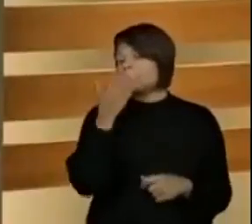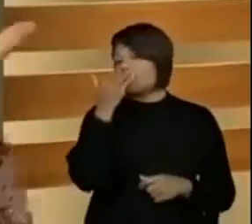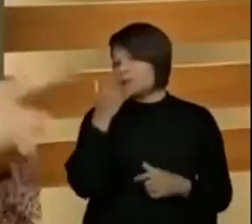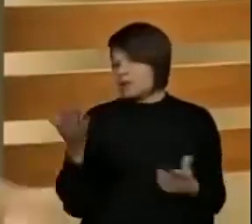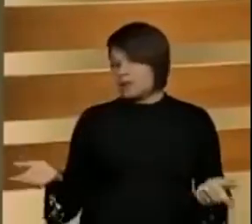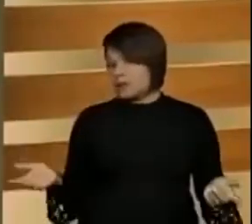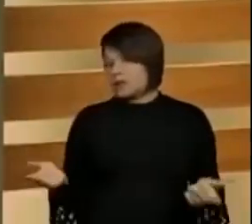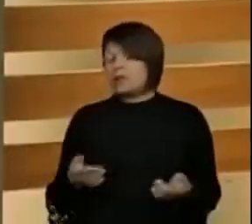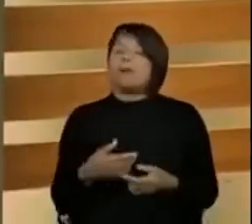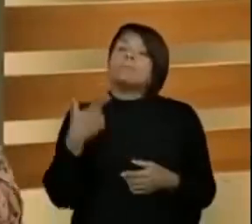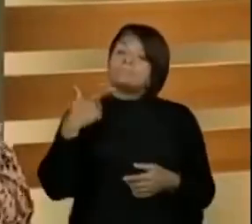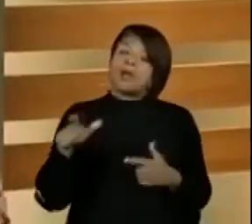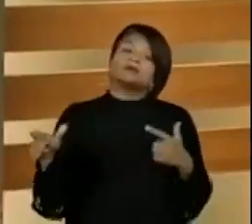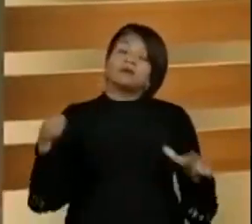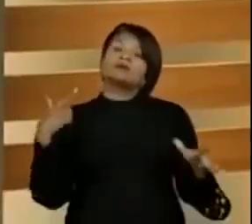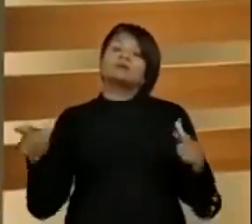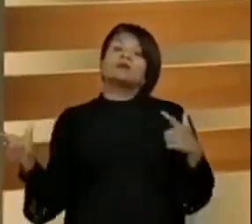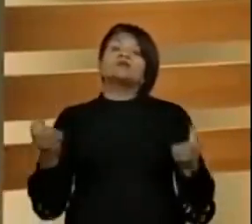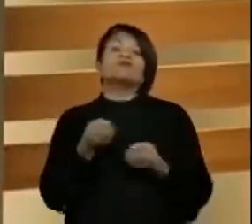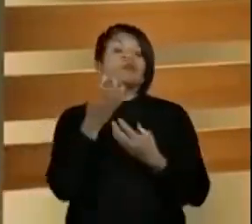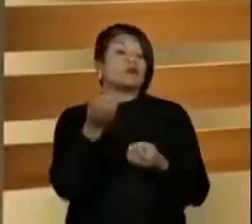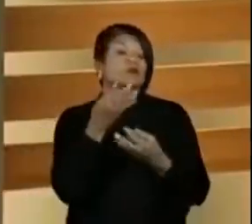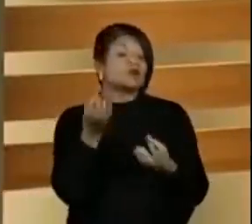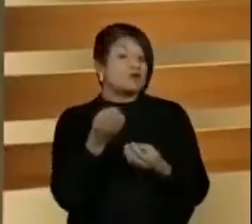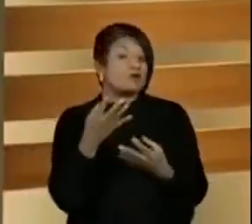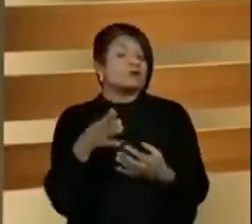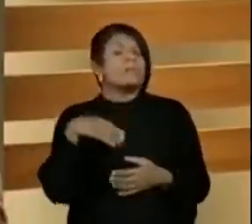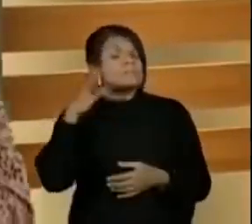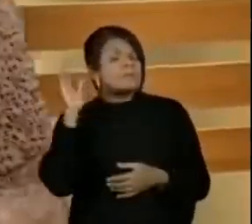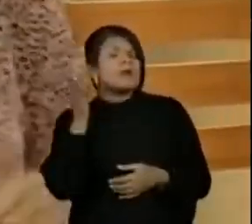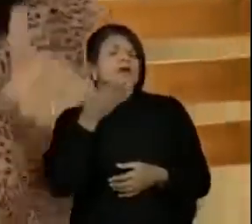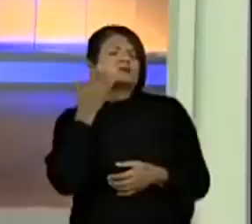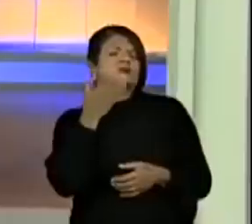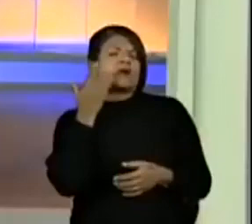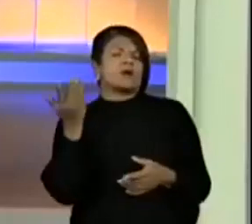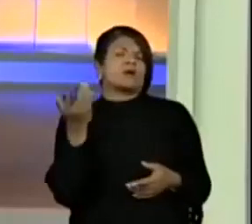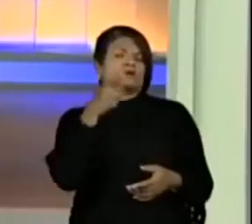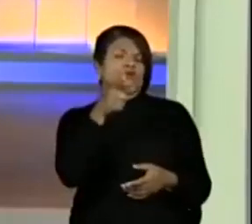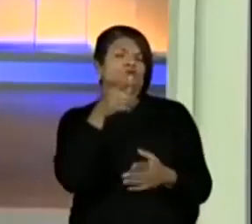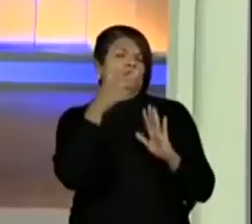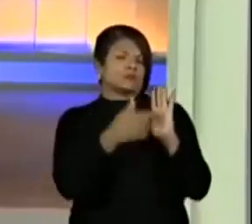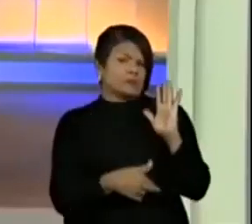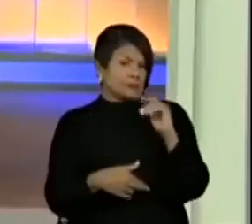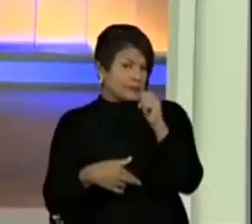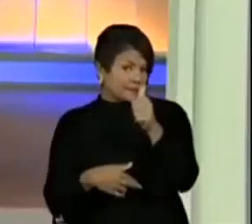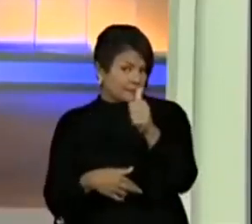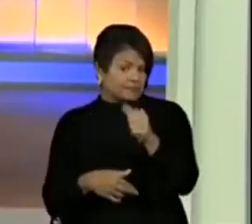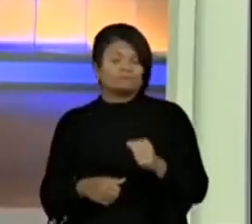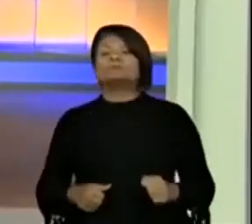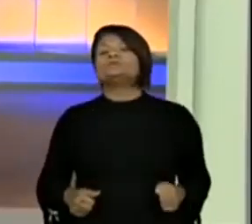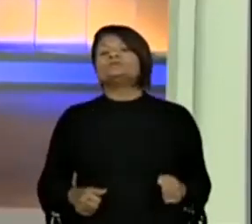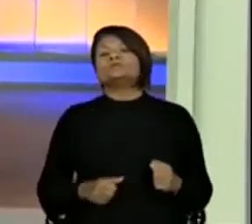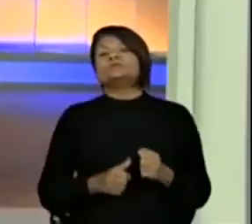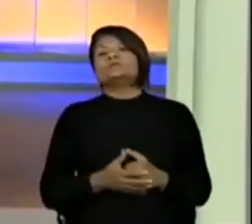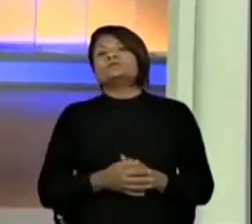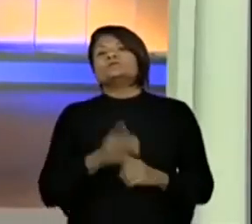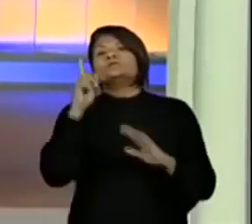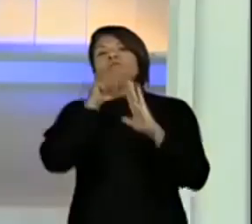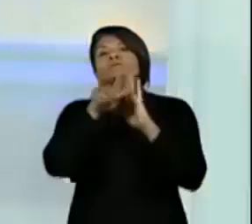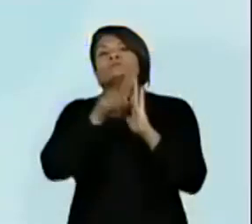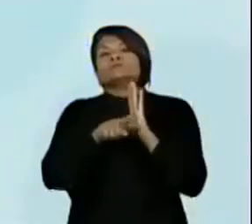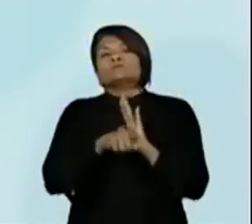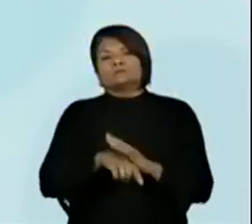mais informações a gente vai colocando, mais fica fácil na hora da gente fazer essa receita. Beleza? Vamos voltar aqui para as